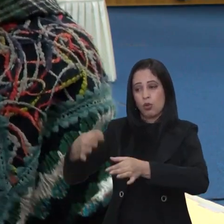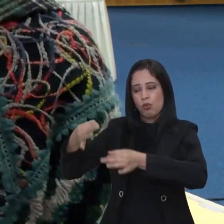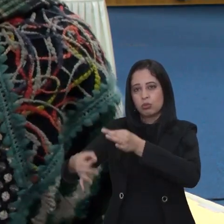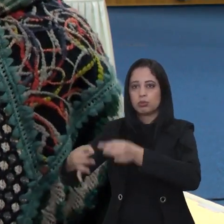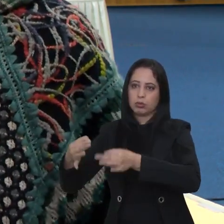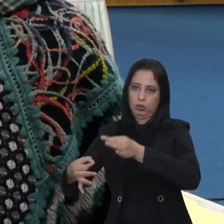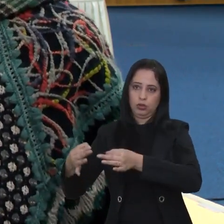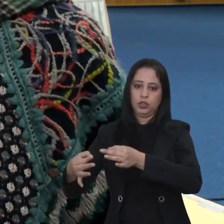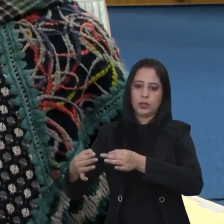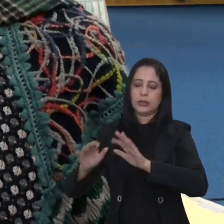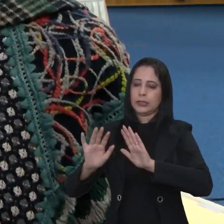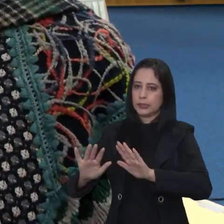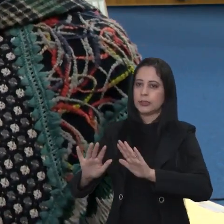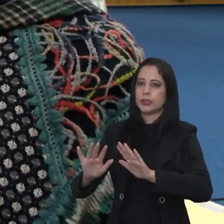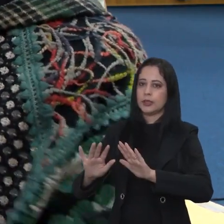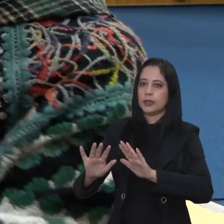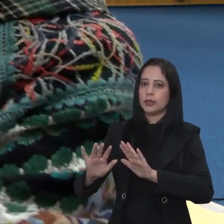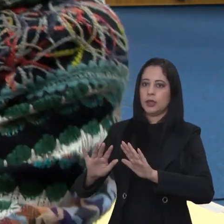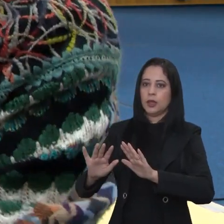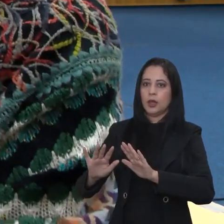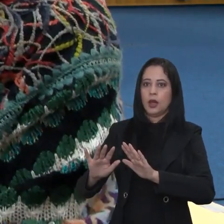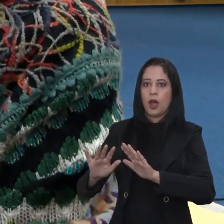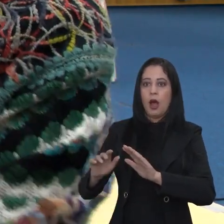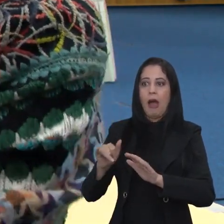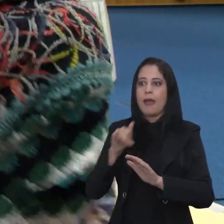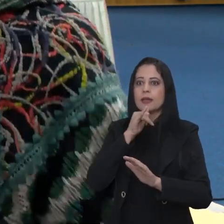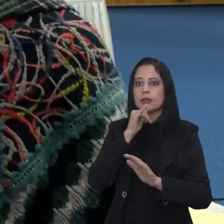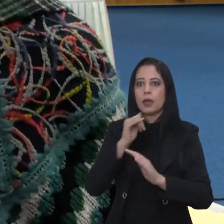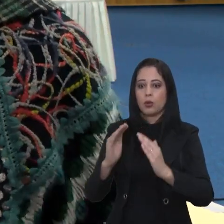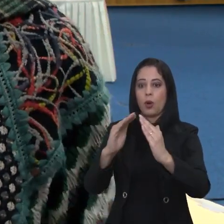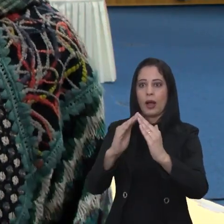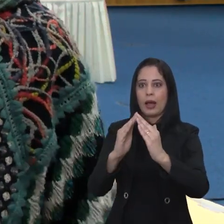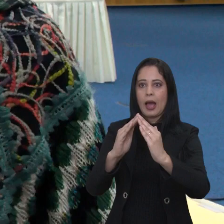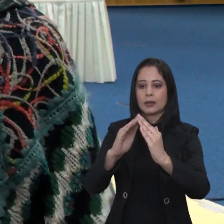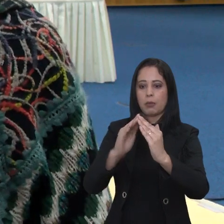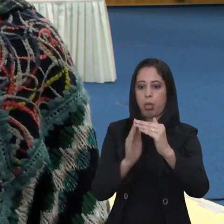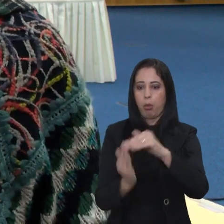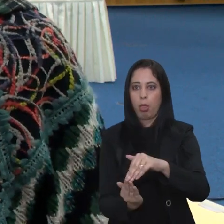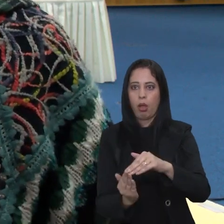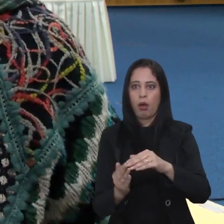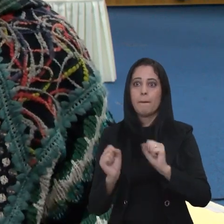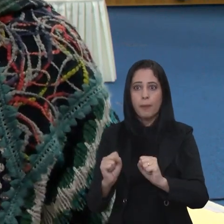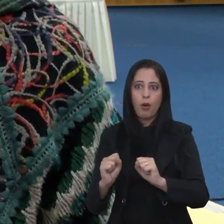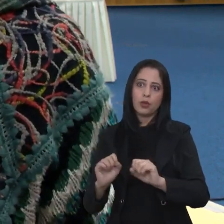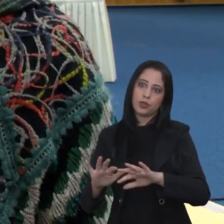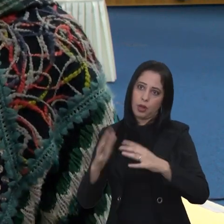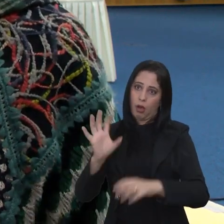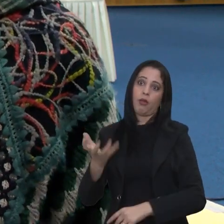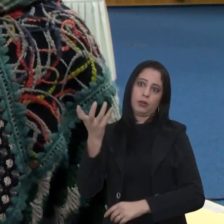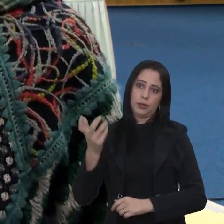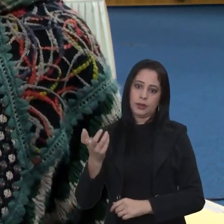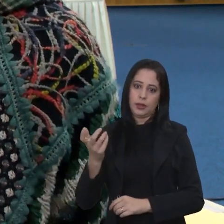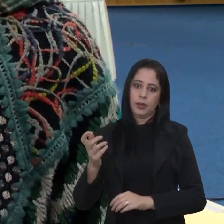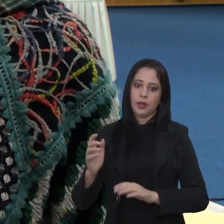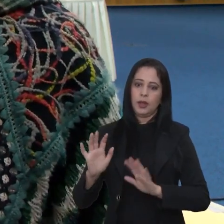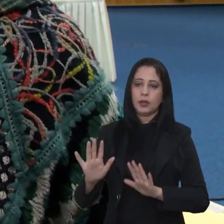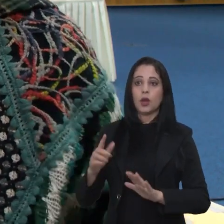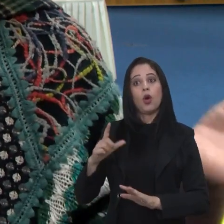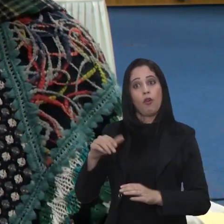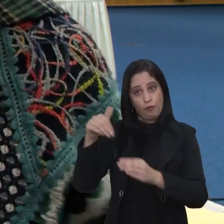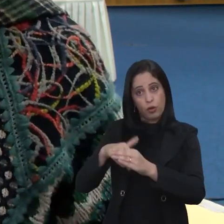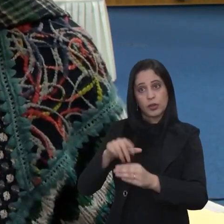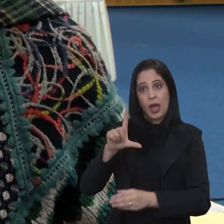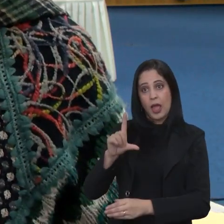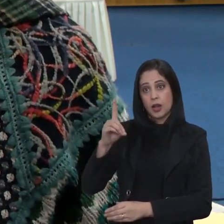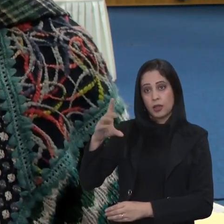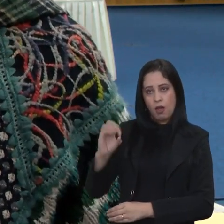conforme foi apresentado aqui, né? Então, nós podemos ter 100 demolições até o final do ano. Então, é preciso tomar providências.